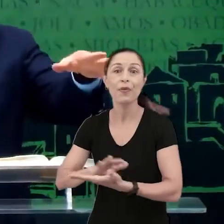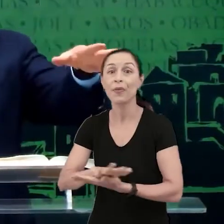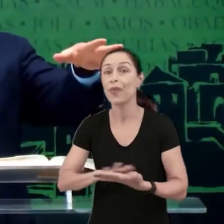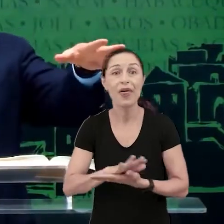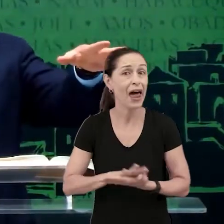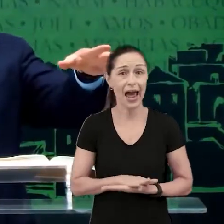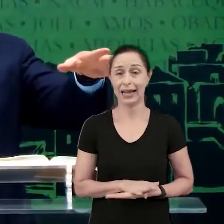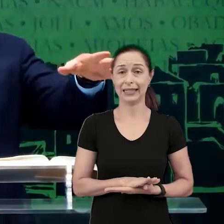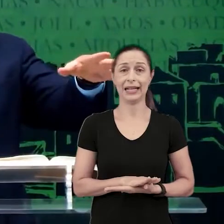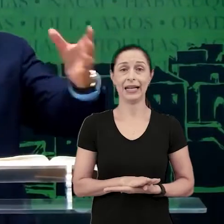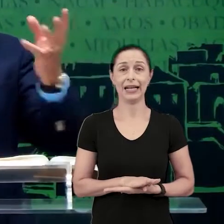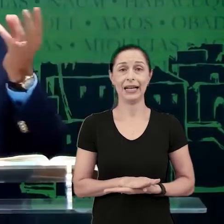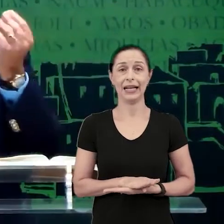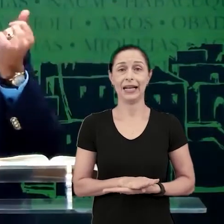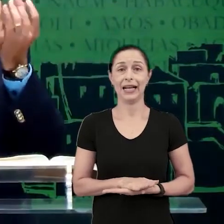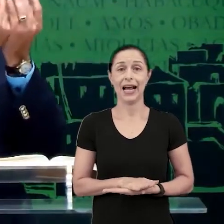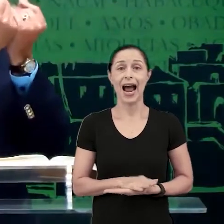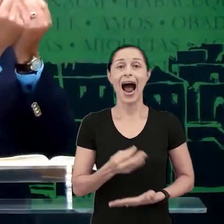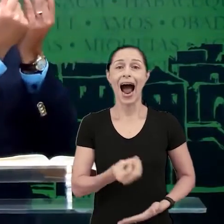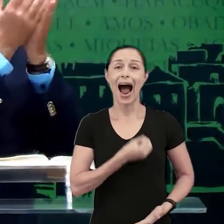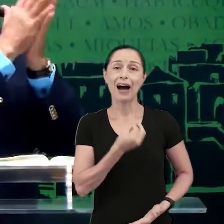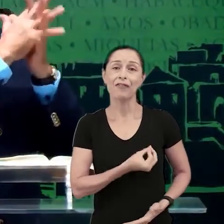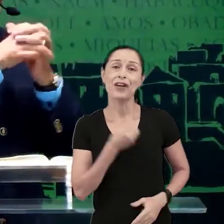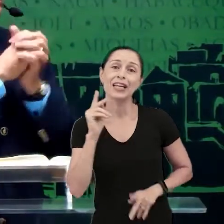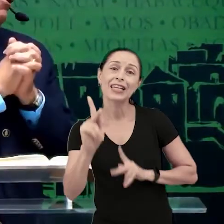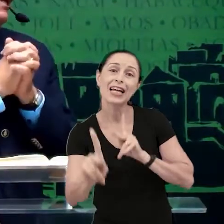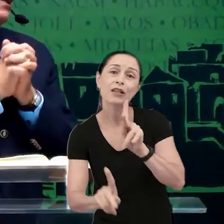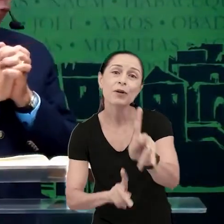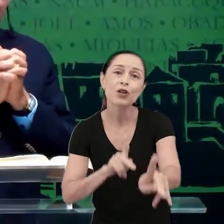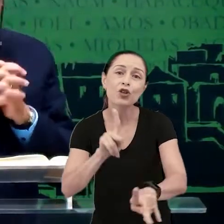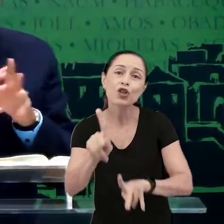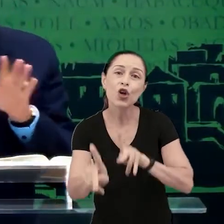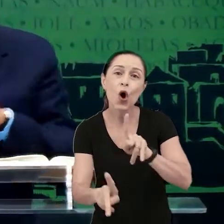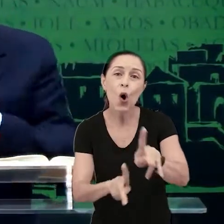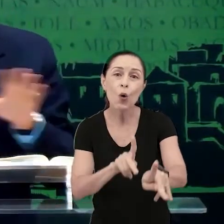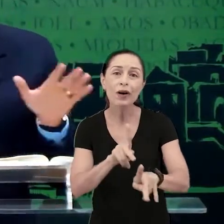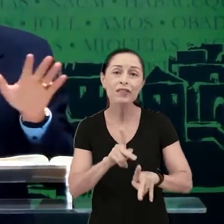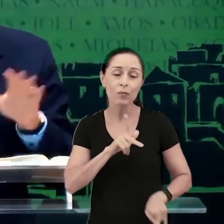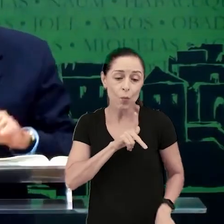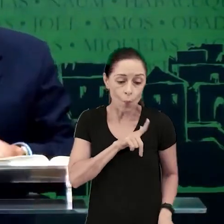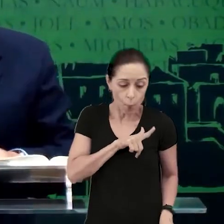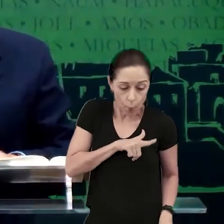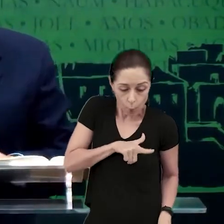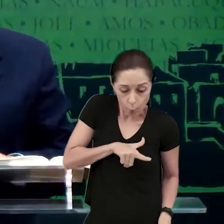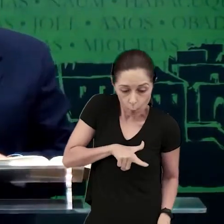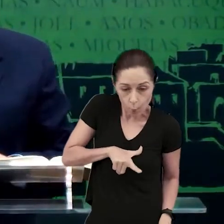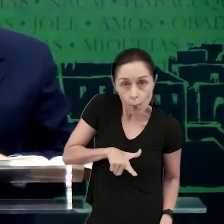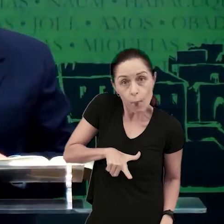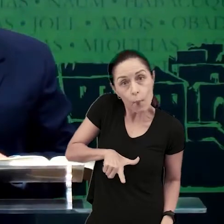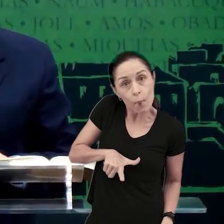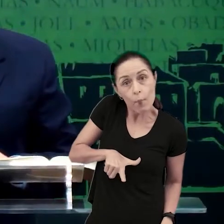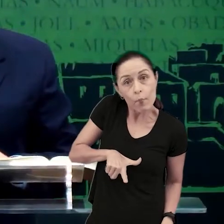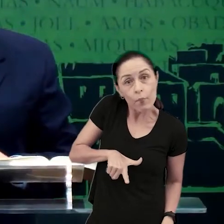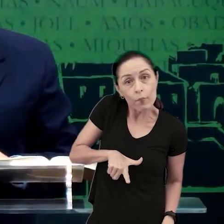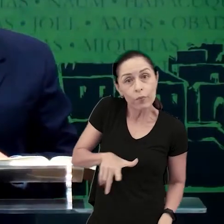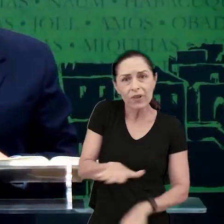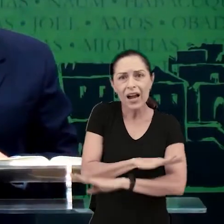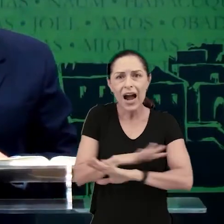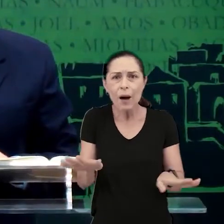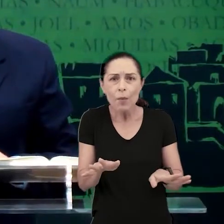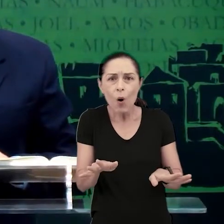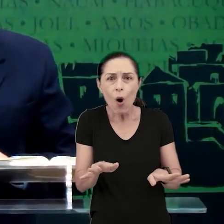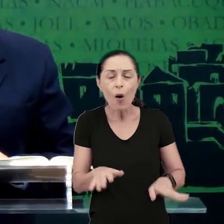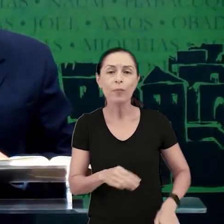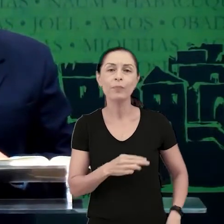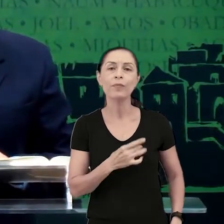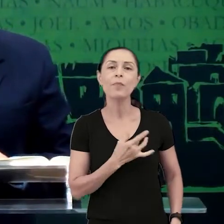um cacho de uva sequer, para você chupar e sentir o sabor dessa uva. Acabou por completo a piedade da minha